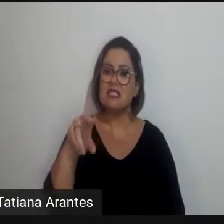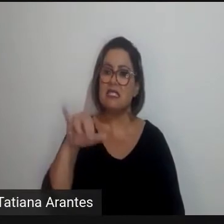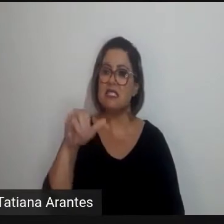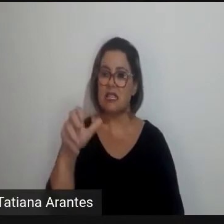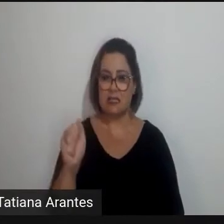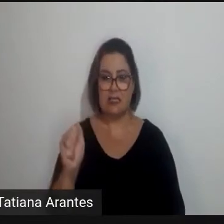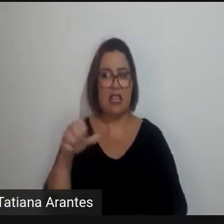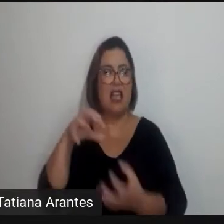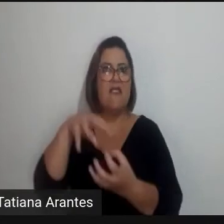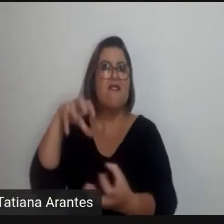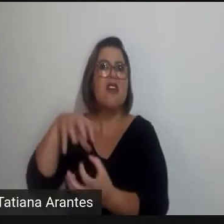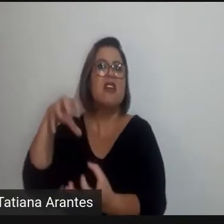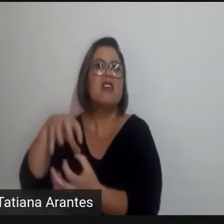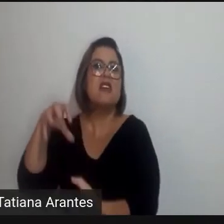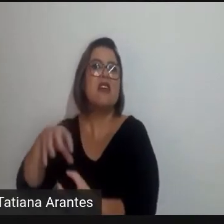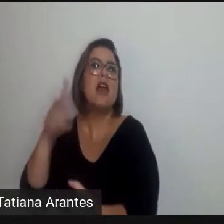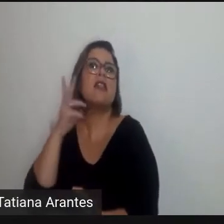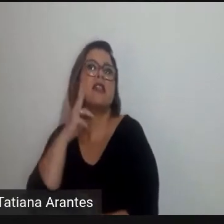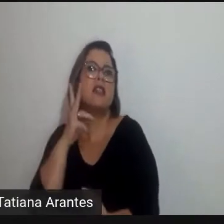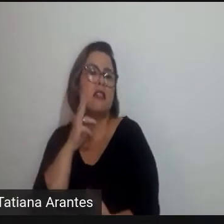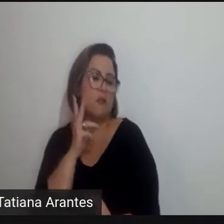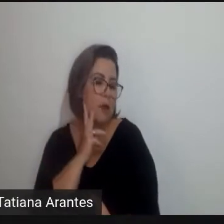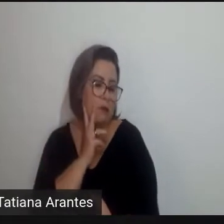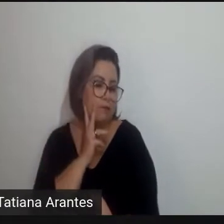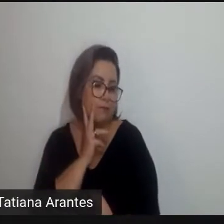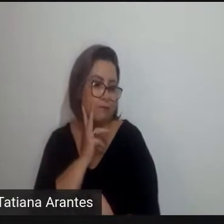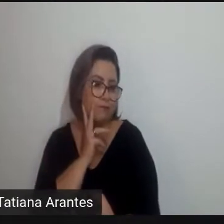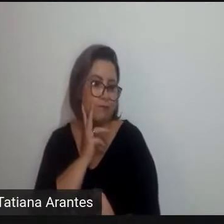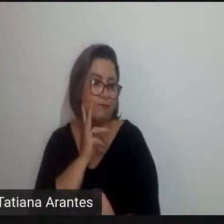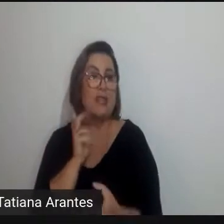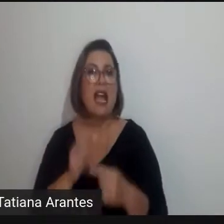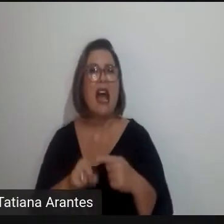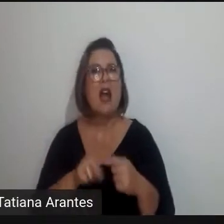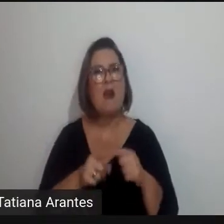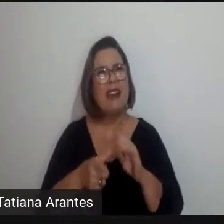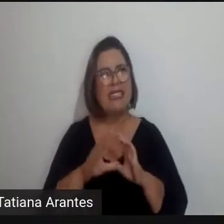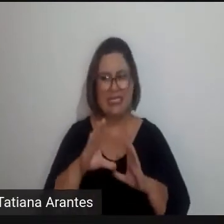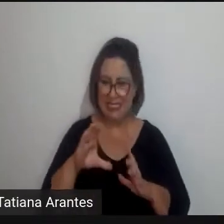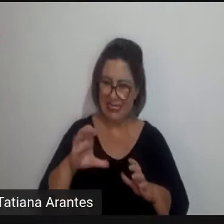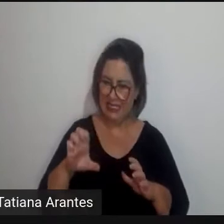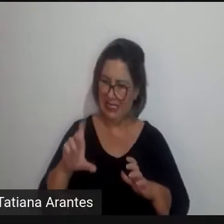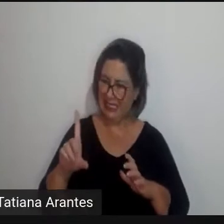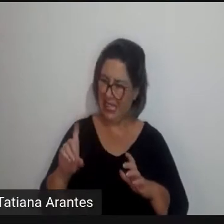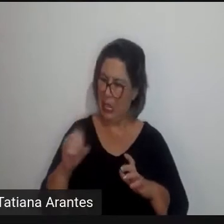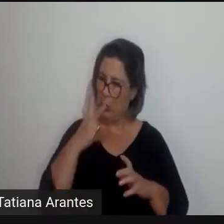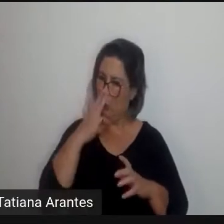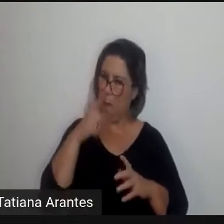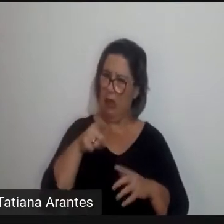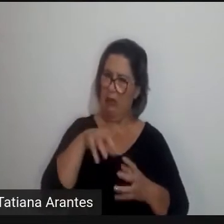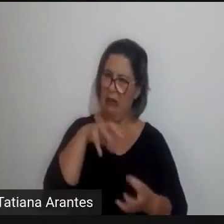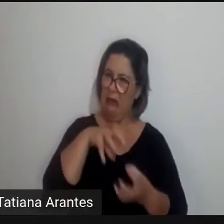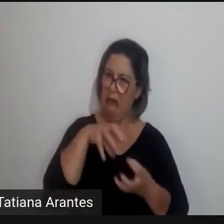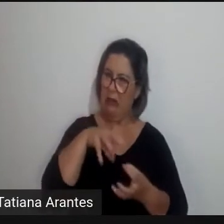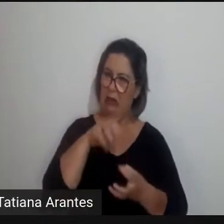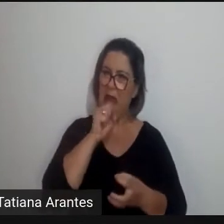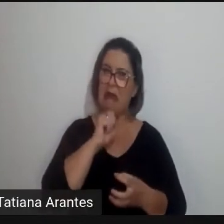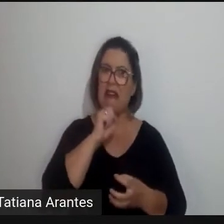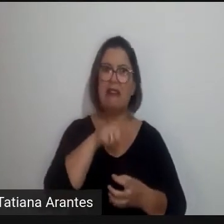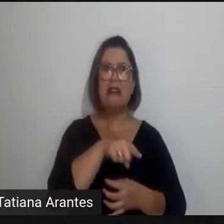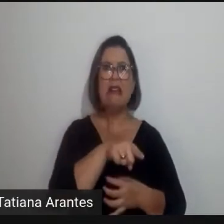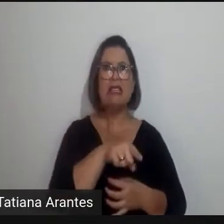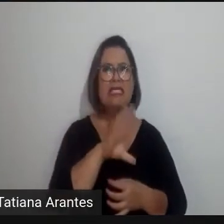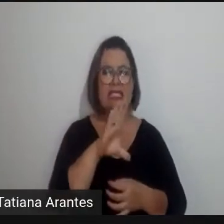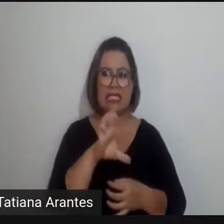é uma envelhecência precoce, como a Lilian falou. Essa questão também de alternar